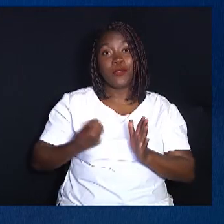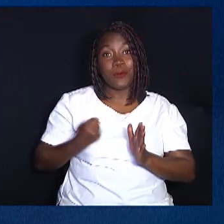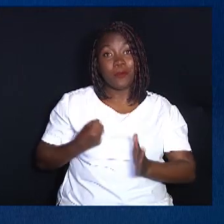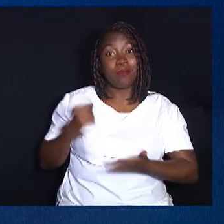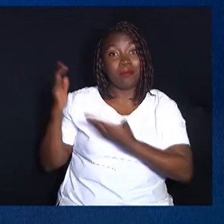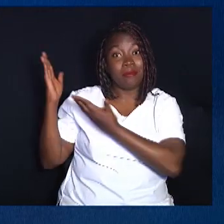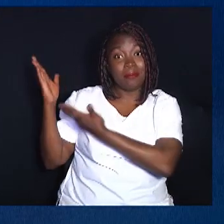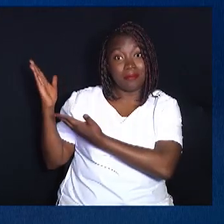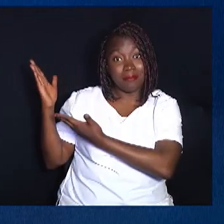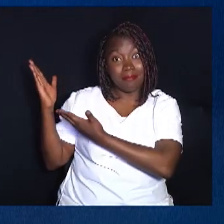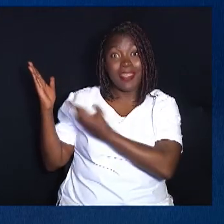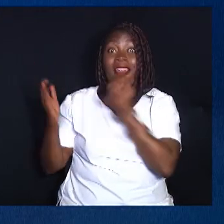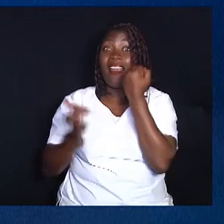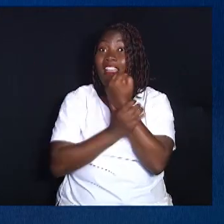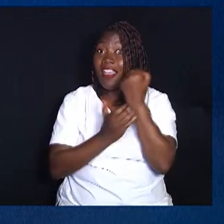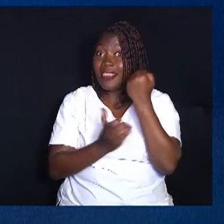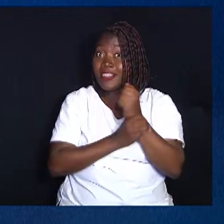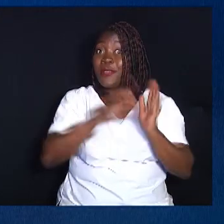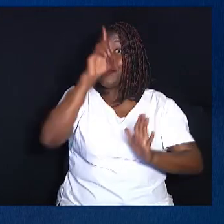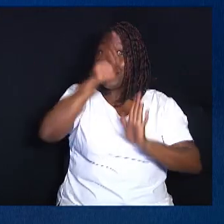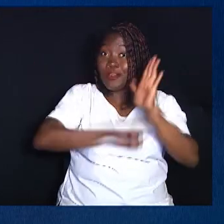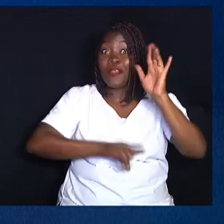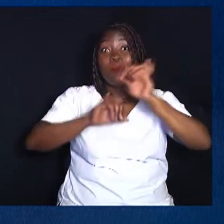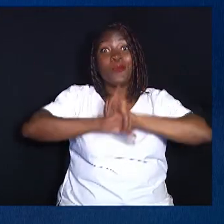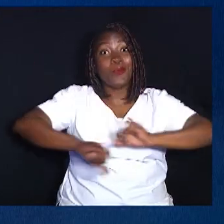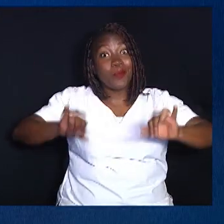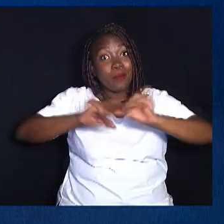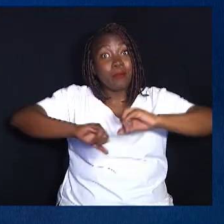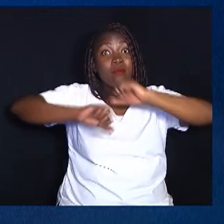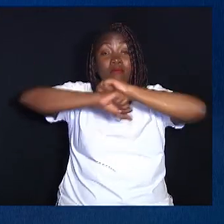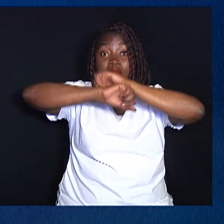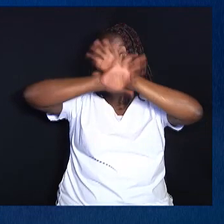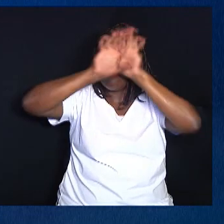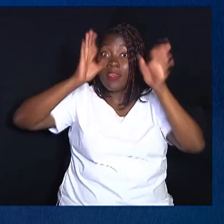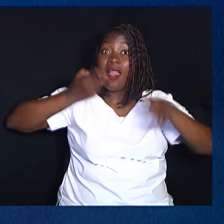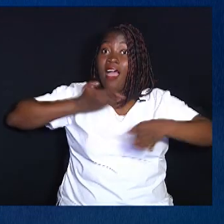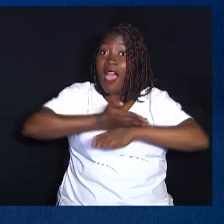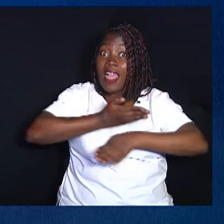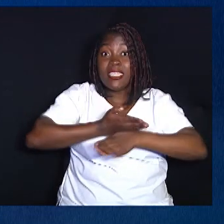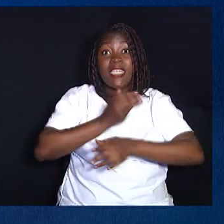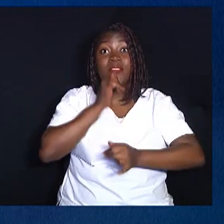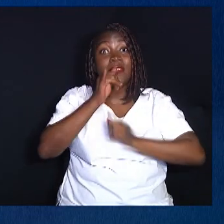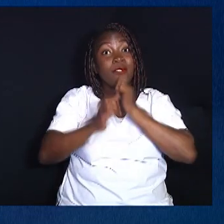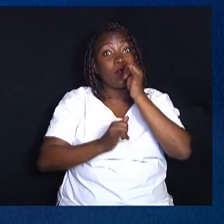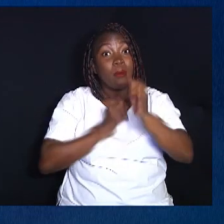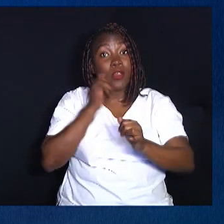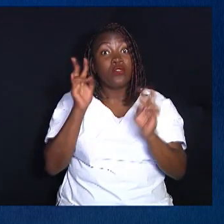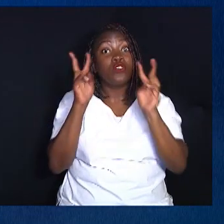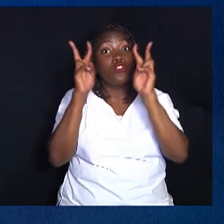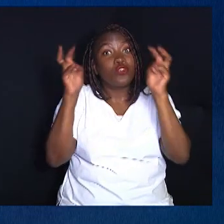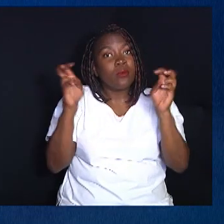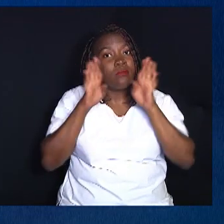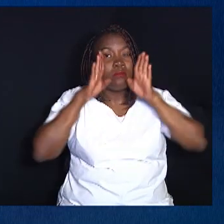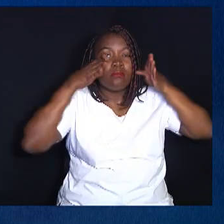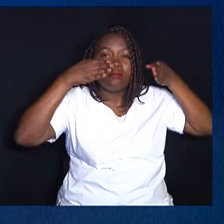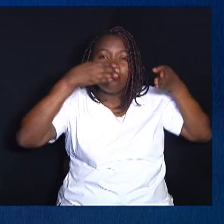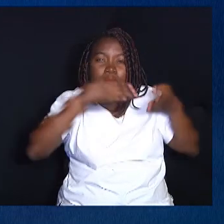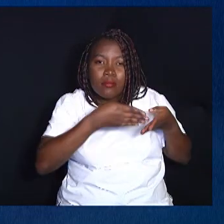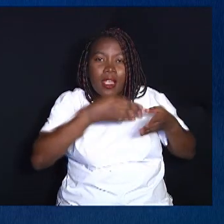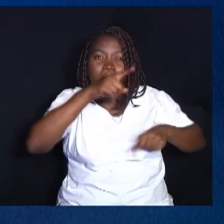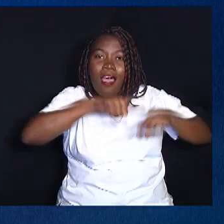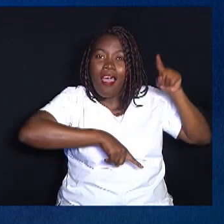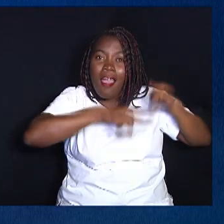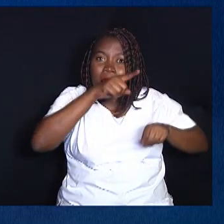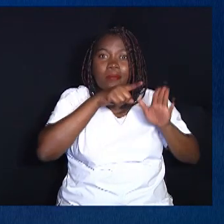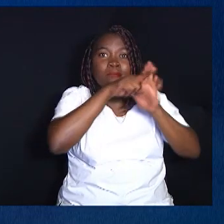16.475 assegura os direitos à publicidade, à transparência e ao acesso às informações sobre especificações dos aparelhos